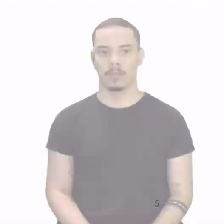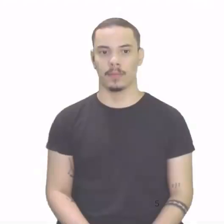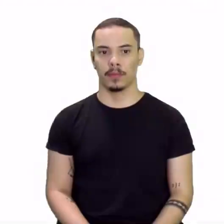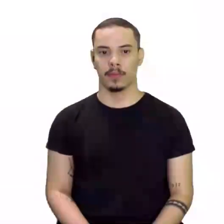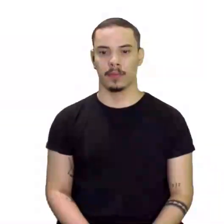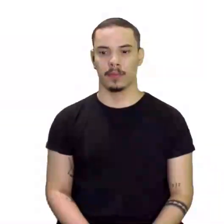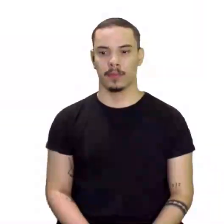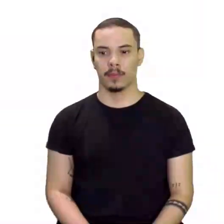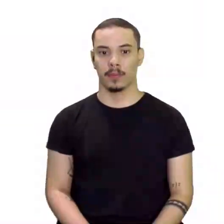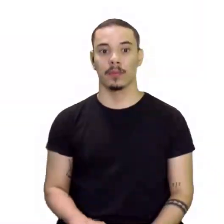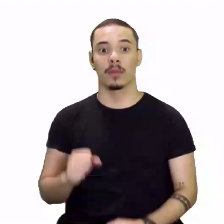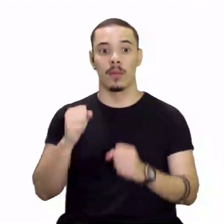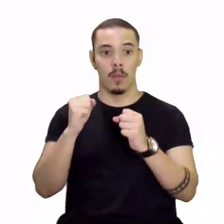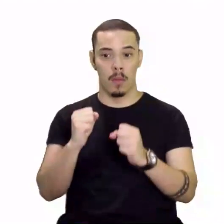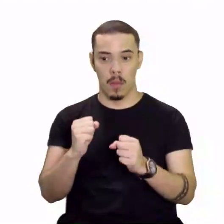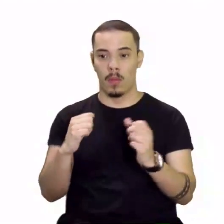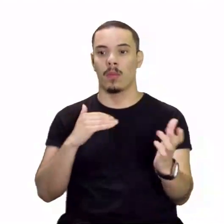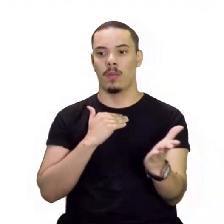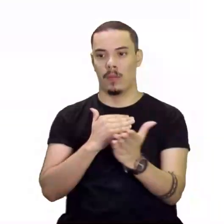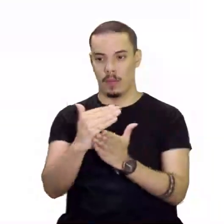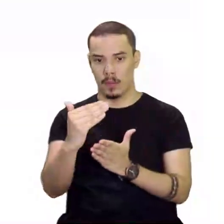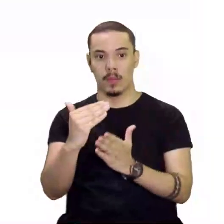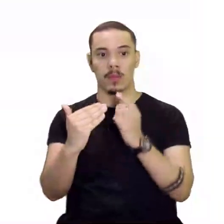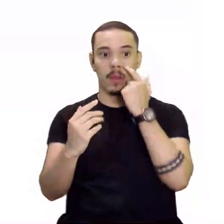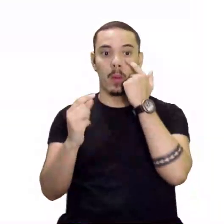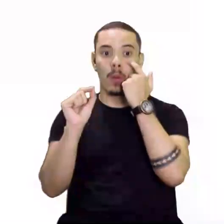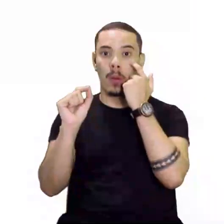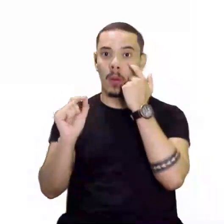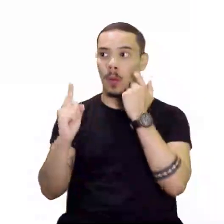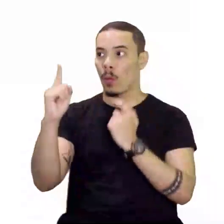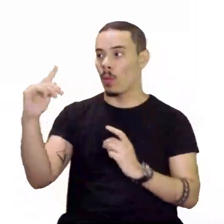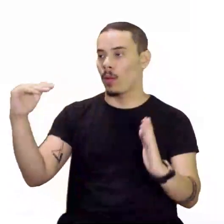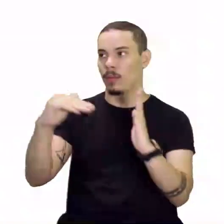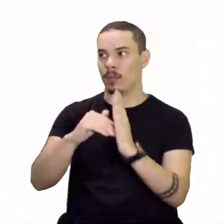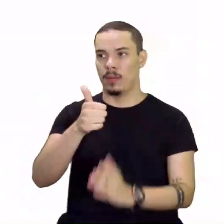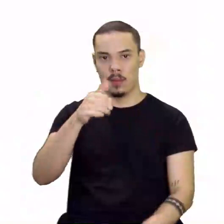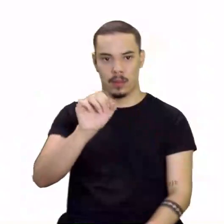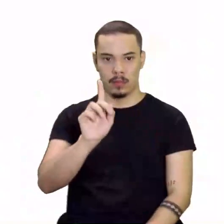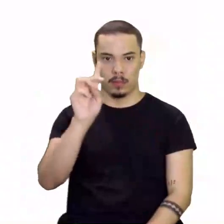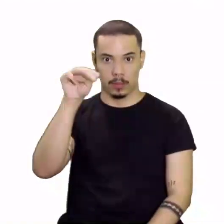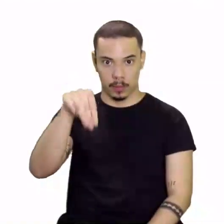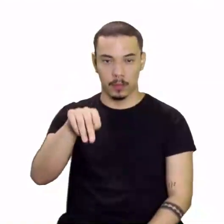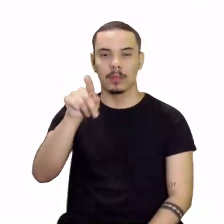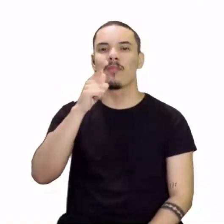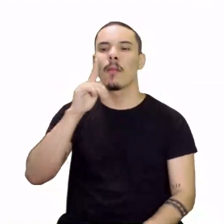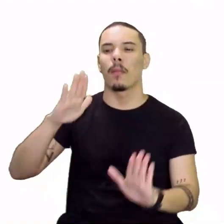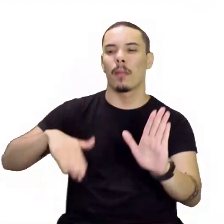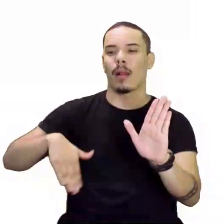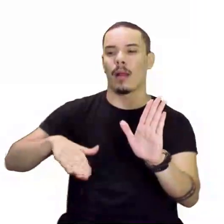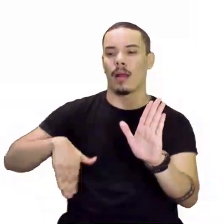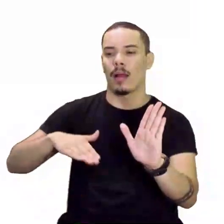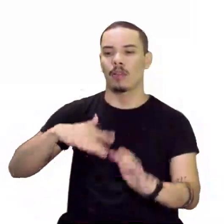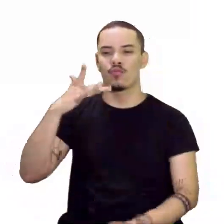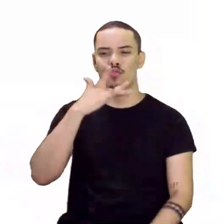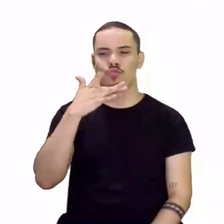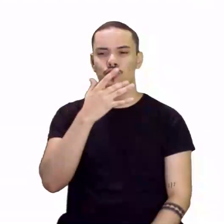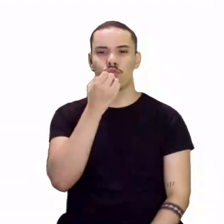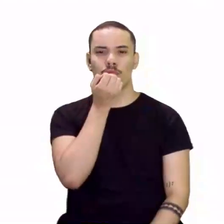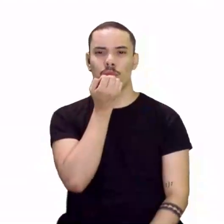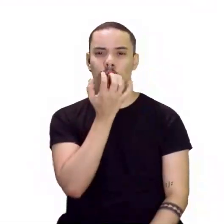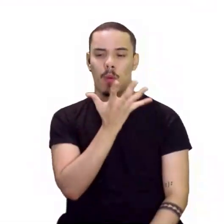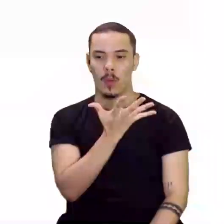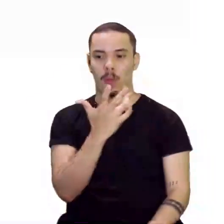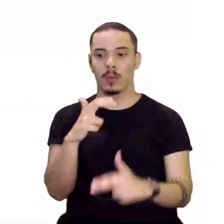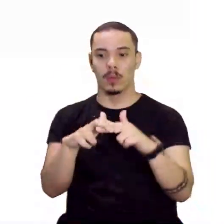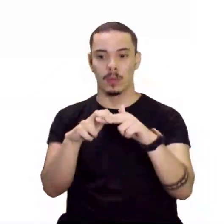1 a 10 quilômetros. Quando você está começando lá no litoral, aí você já vai curtir aquela praia gostosa?